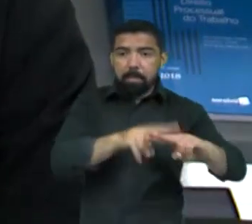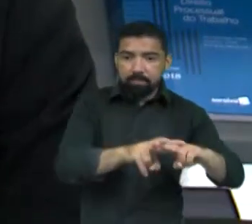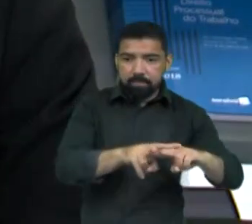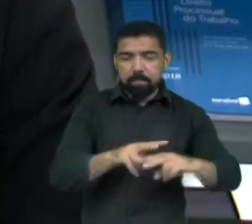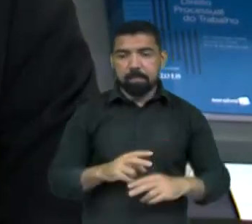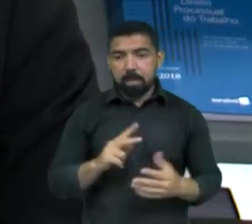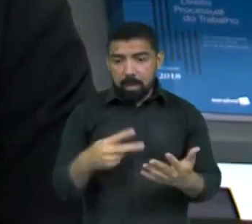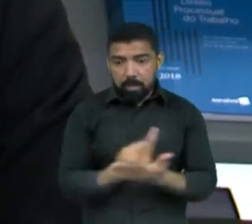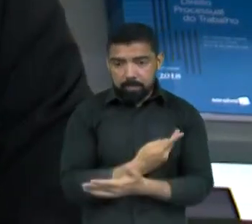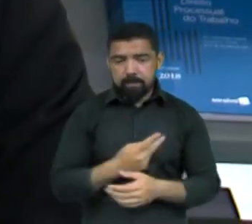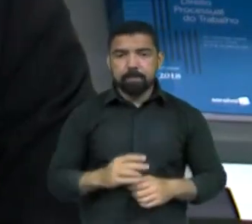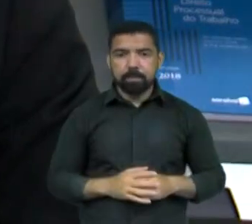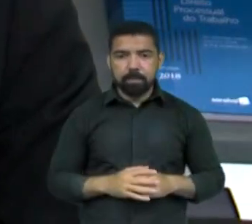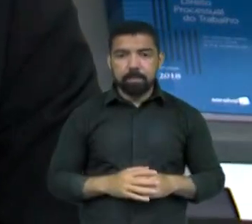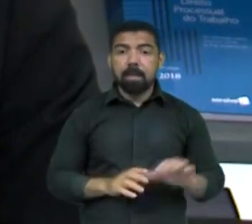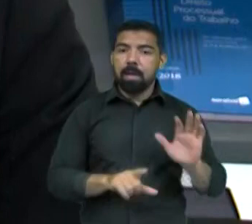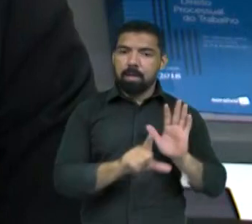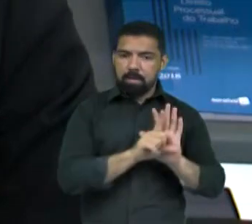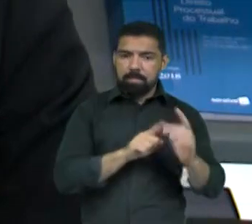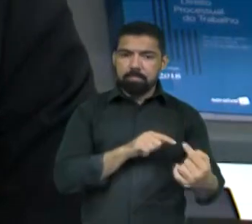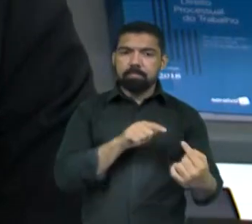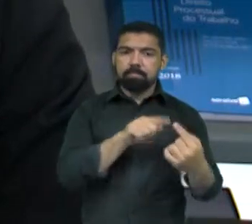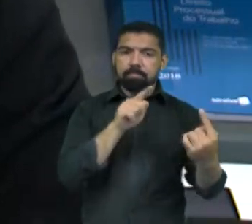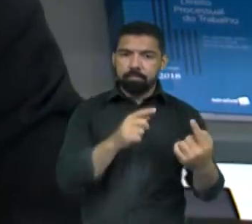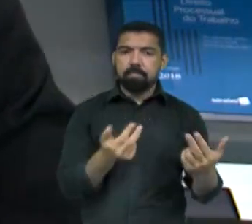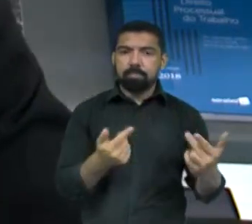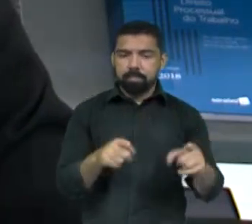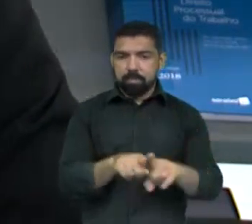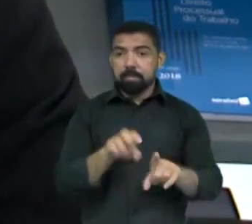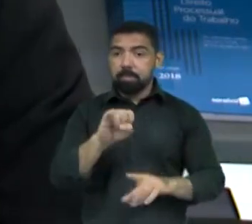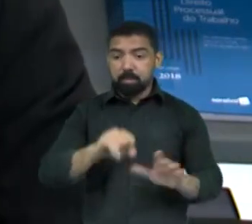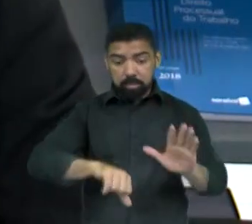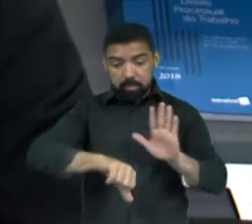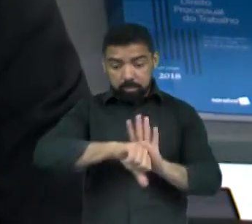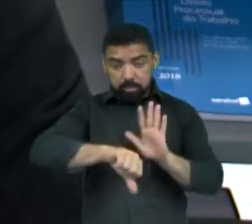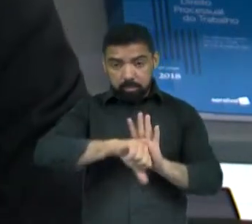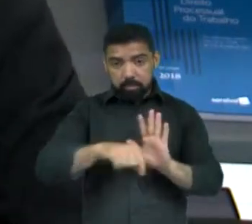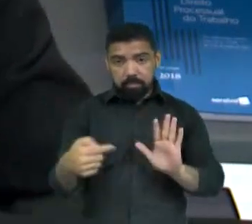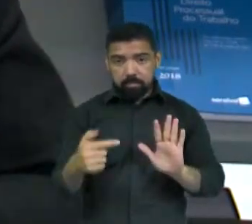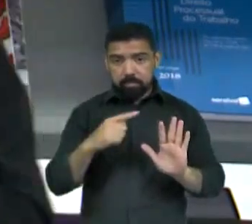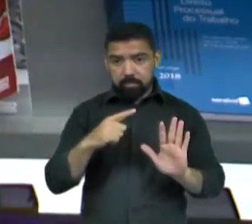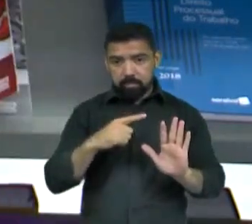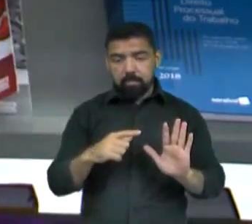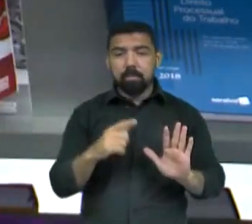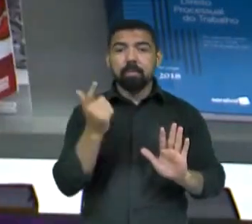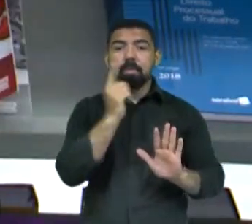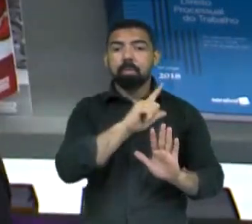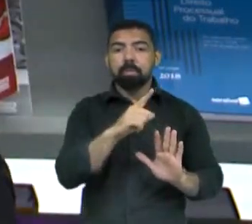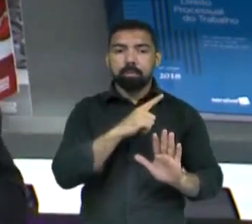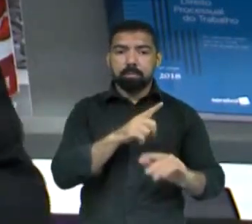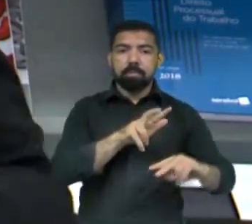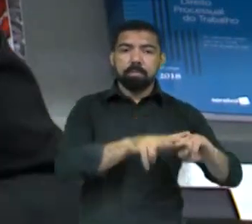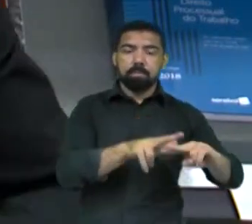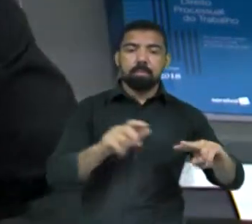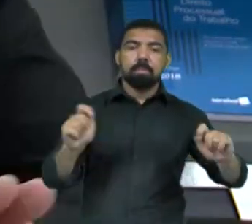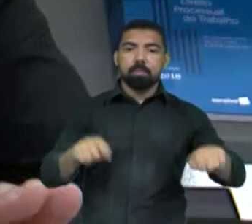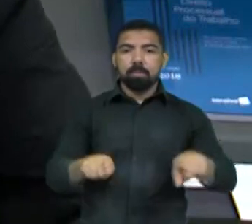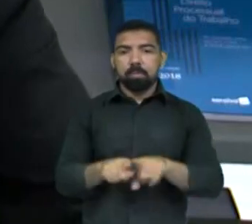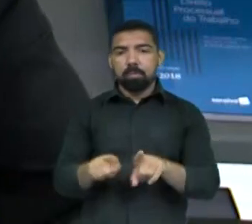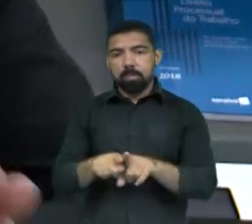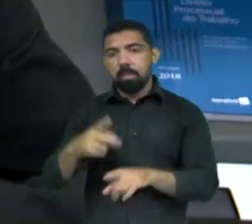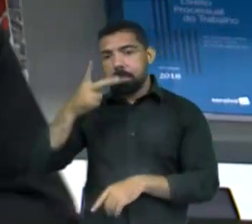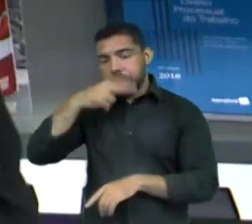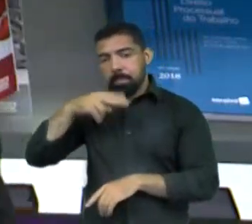ato que seja entendido como criminoso e que venha a cumprir uma pena, ele também terá esses